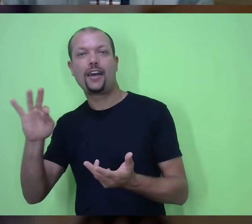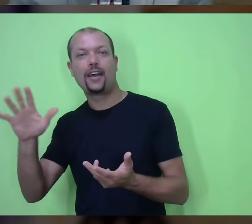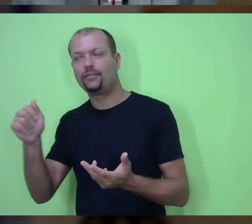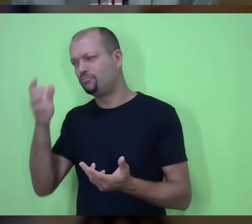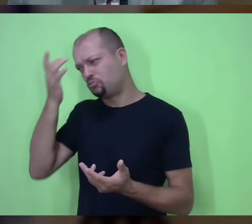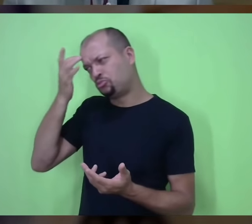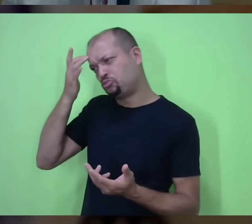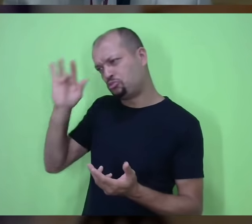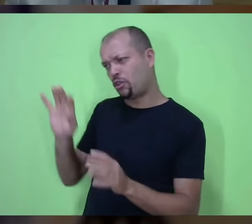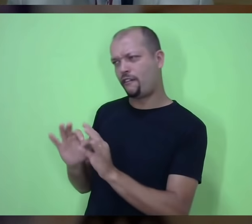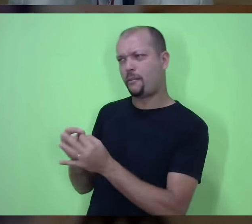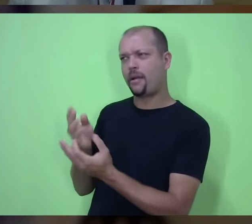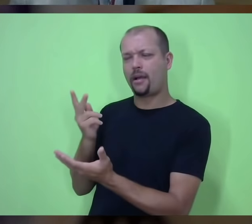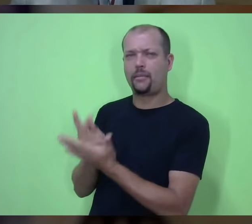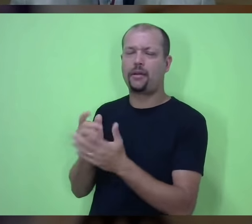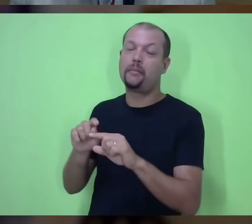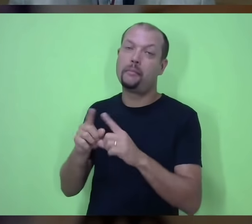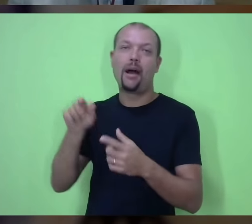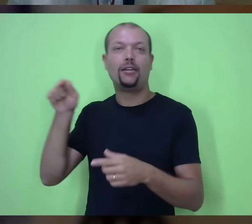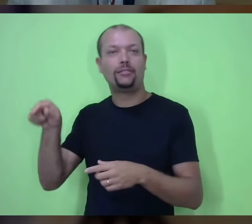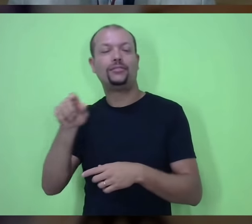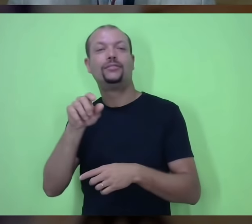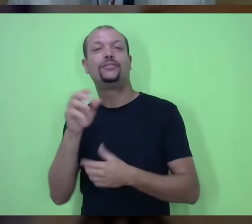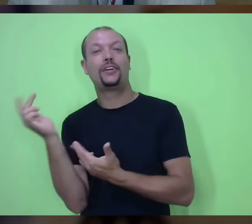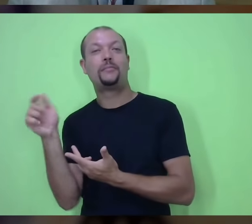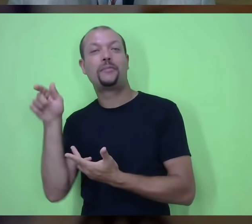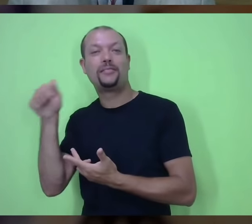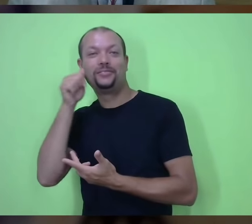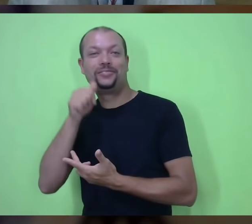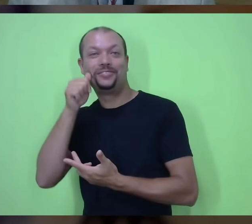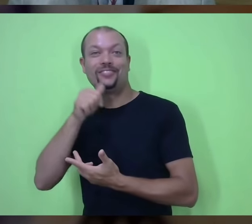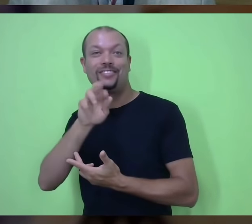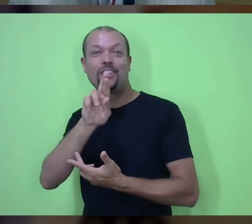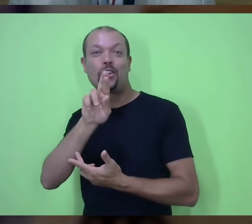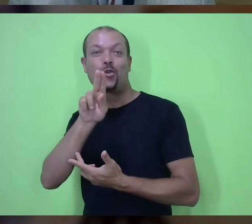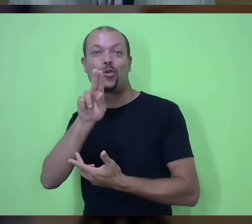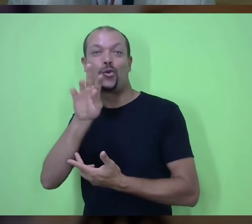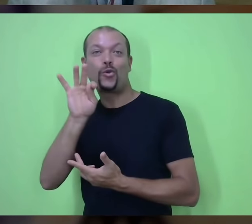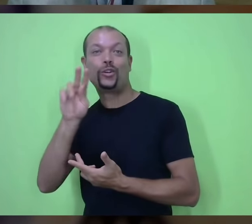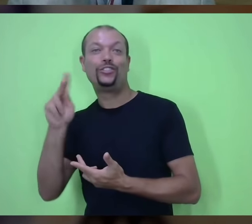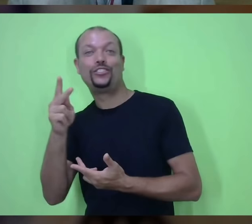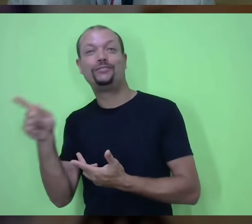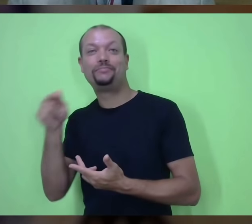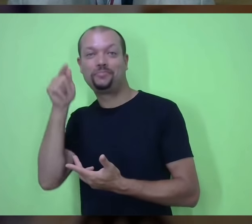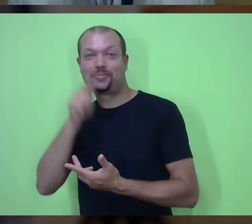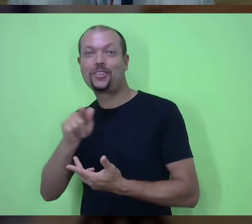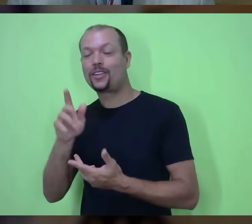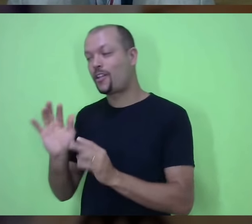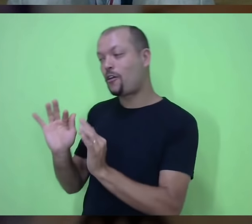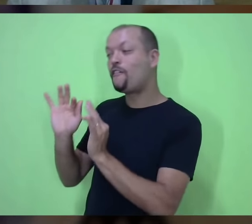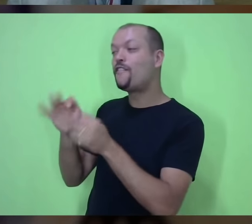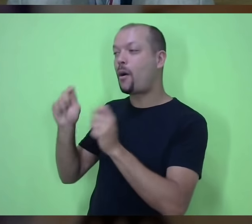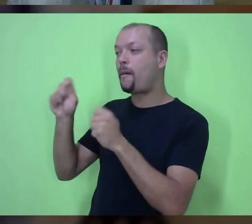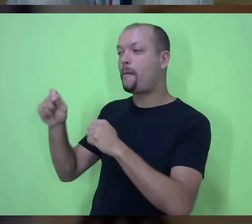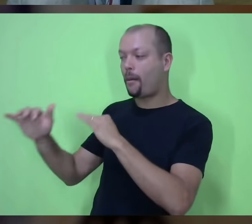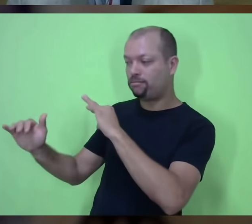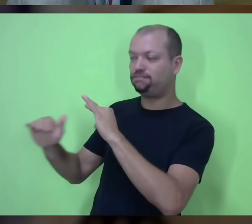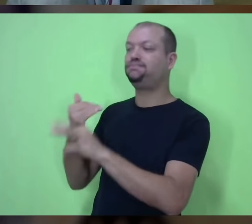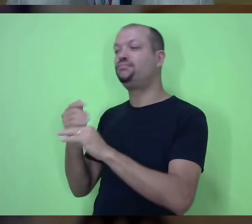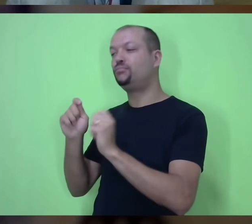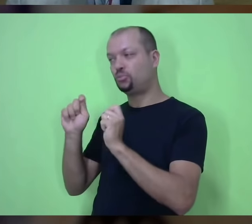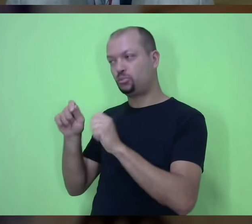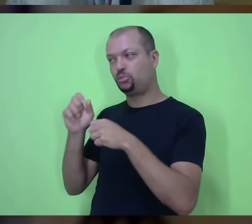são parentes, mas de qualquer modo, a irmã Ruth Pereira foi a contemplada. Irmã Ruth, você no final pode entrar